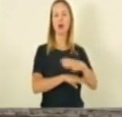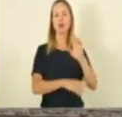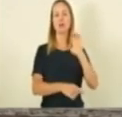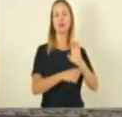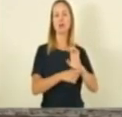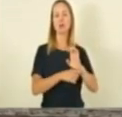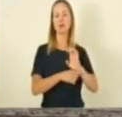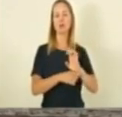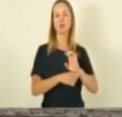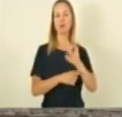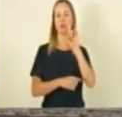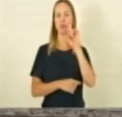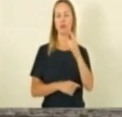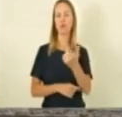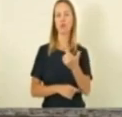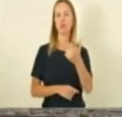dia